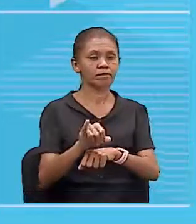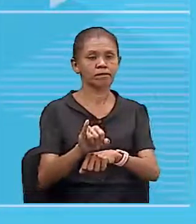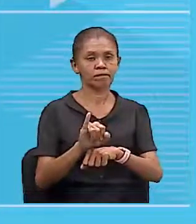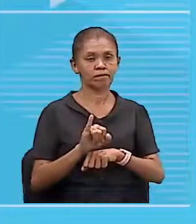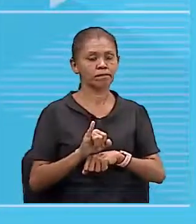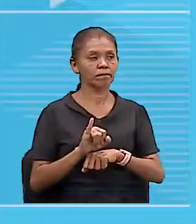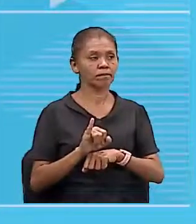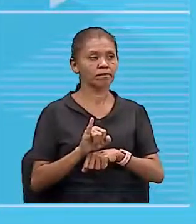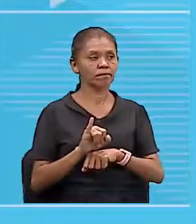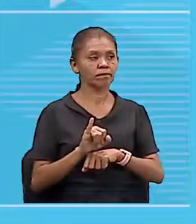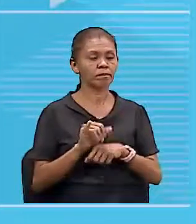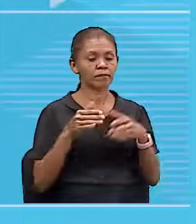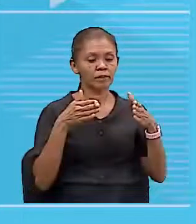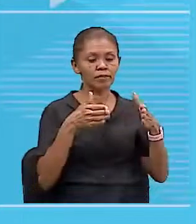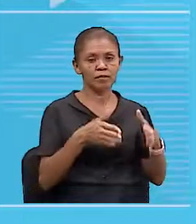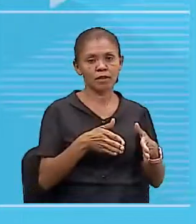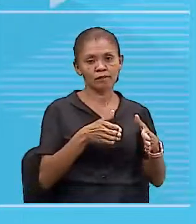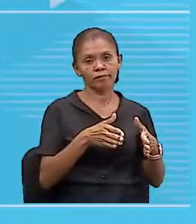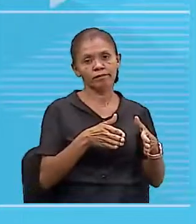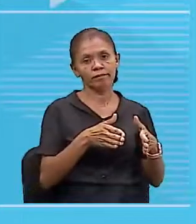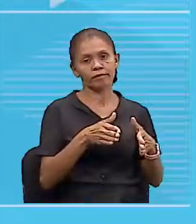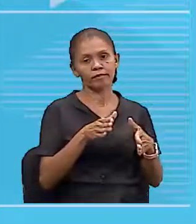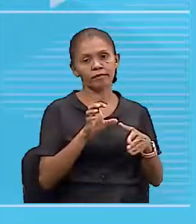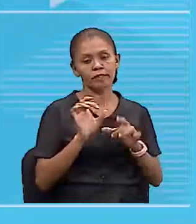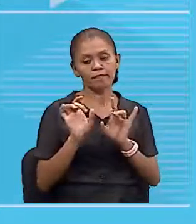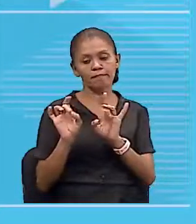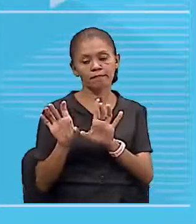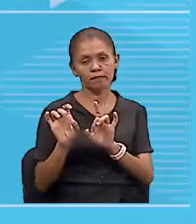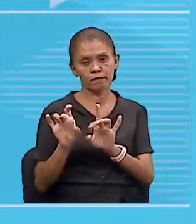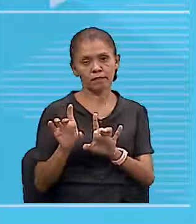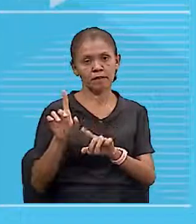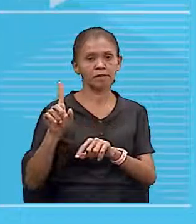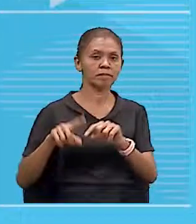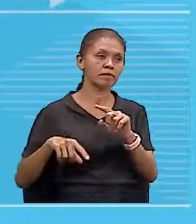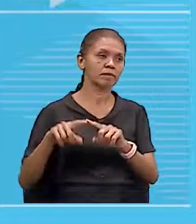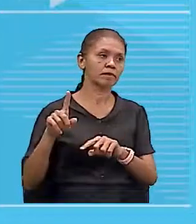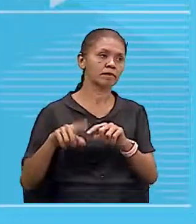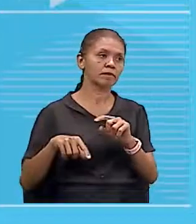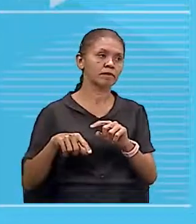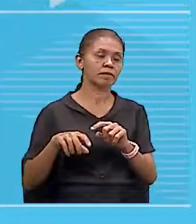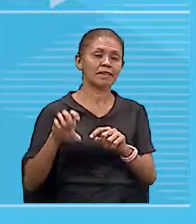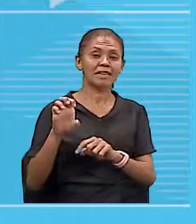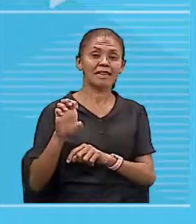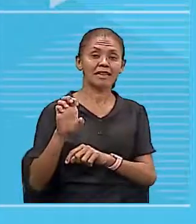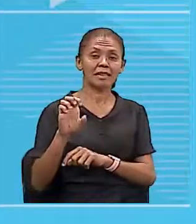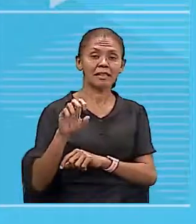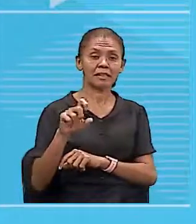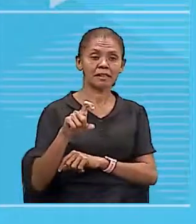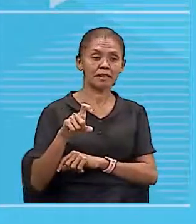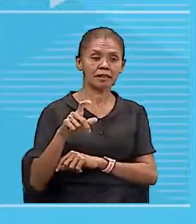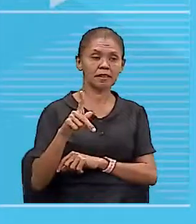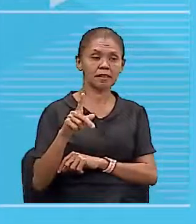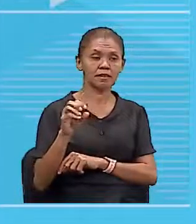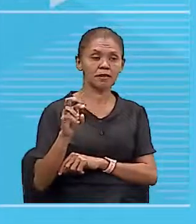e focar mais em o que focar mais em vender exportar é vender importar e